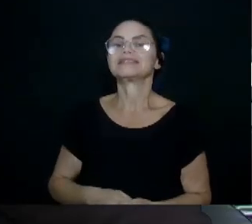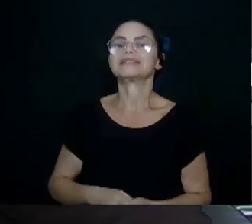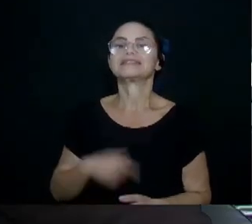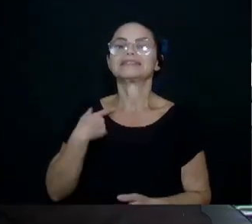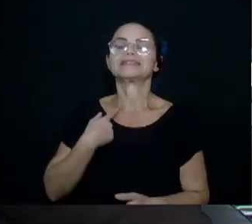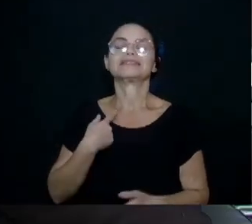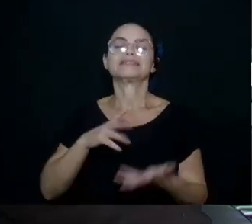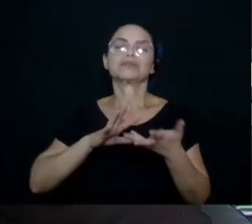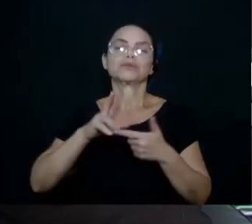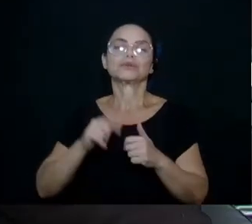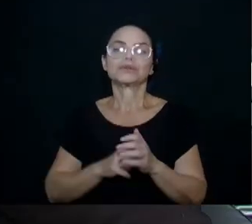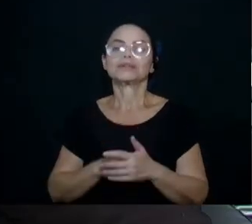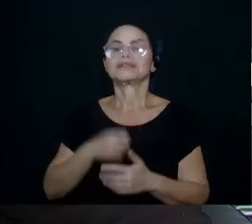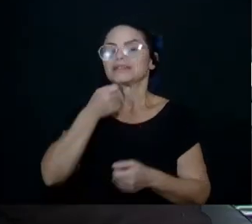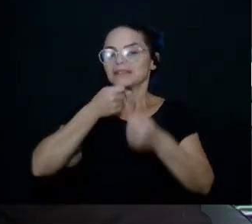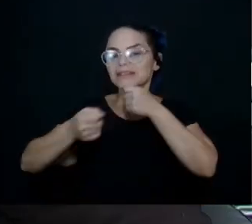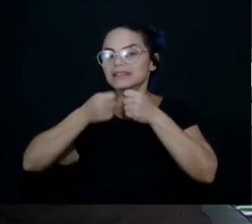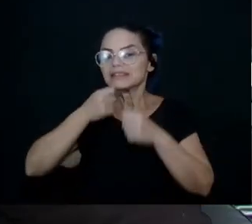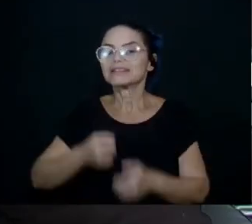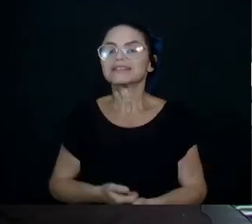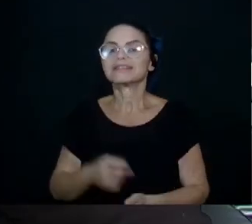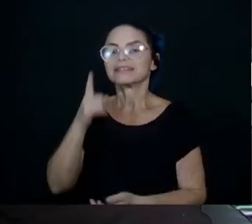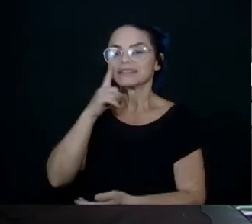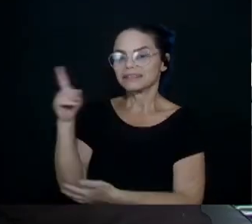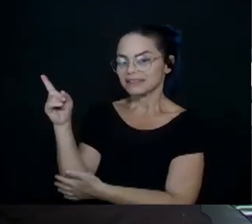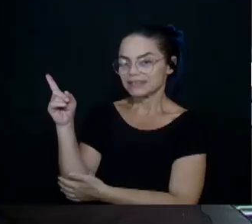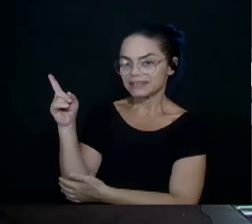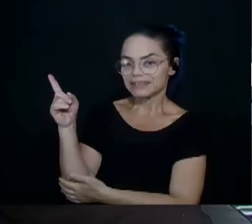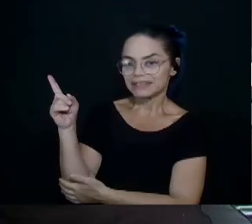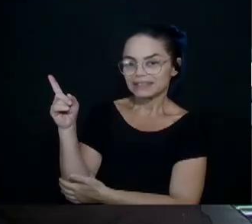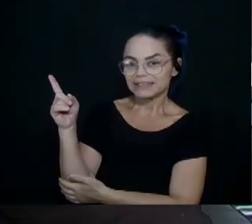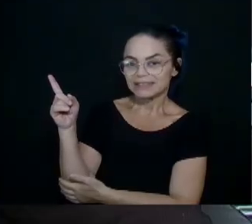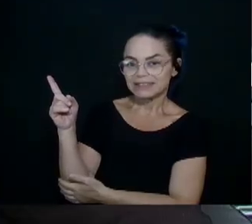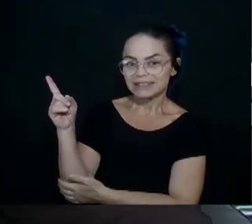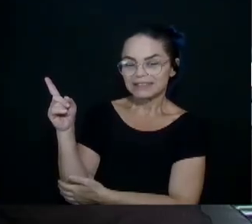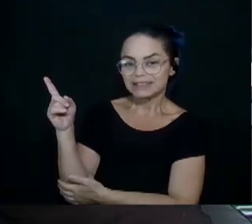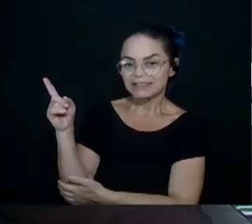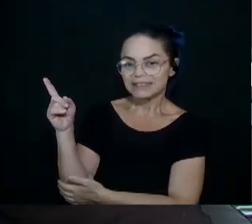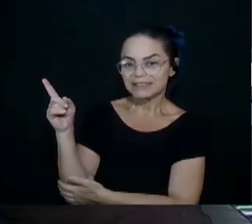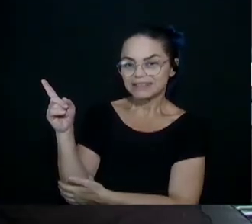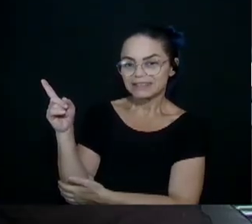essas entrevistas você encontra lá no youtube.com/TV Câmara